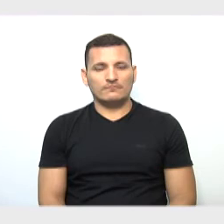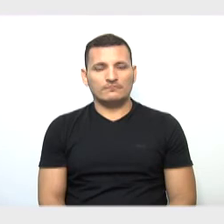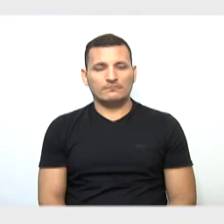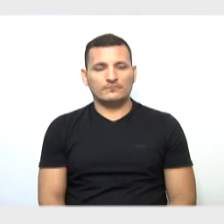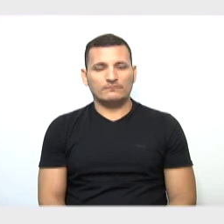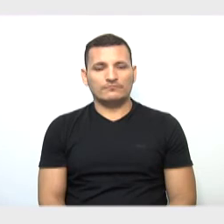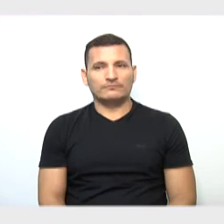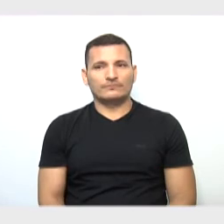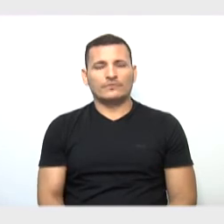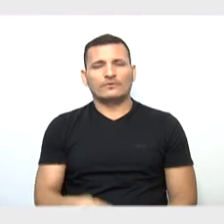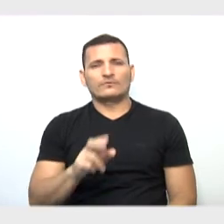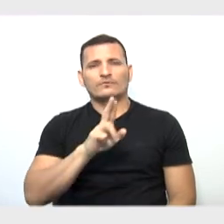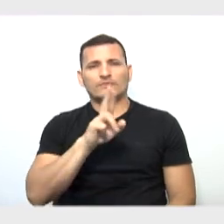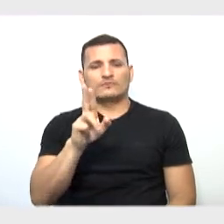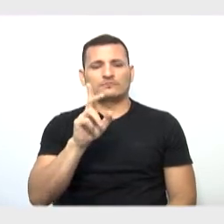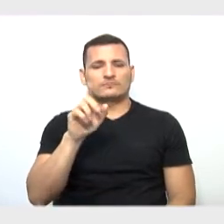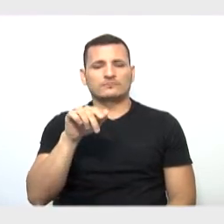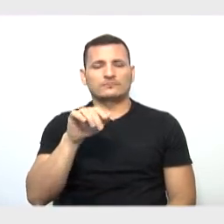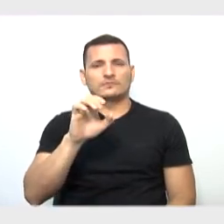do nosso exemplo,